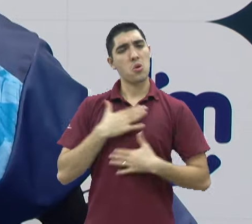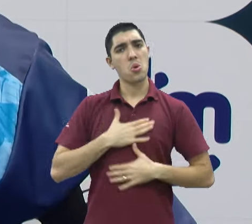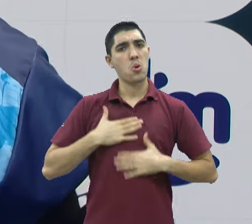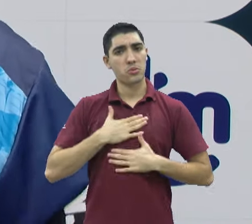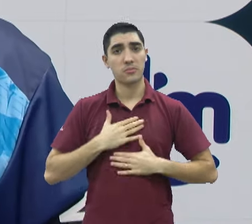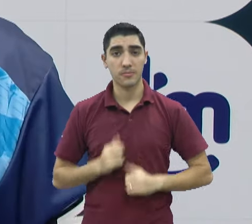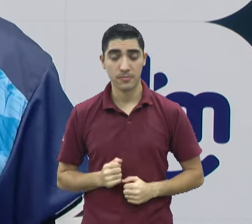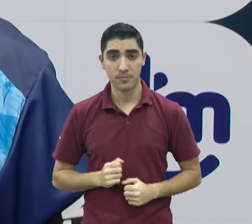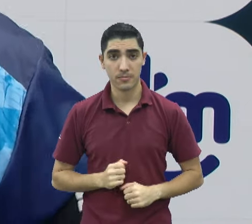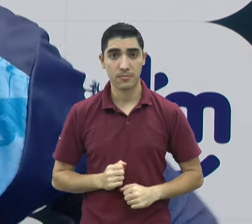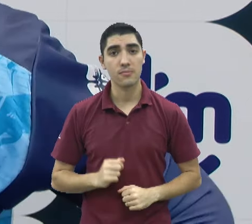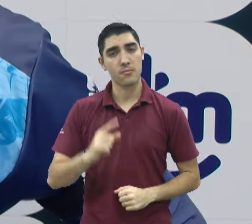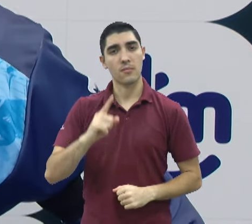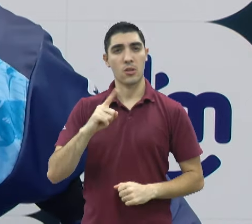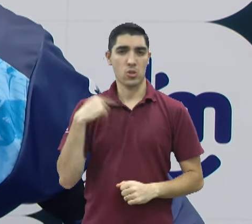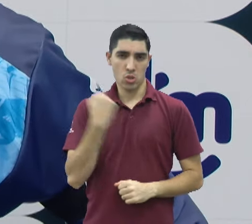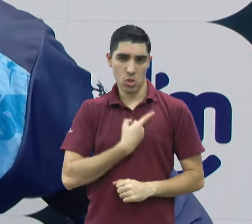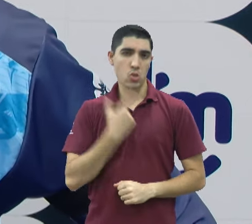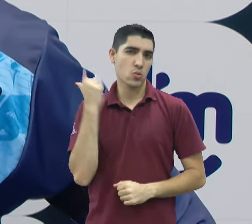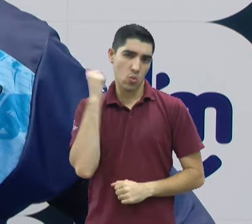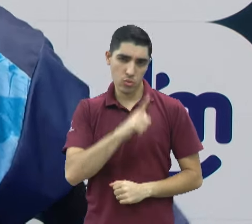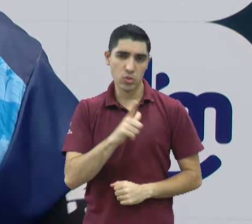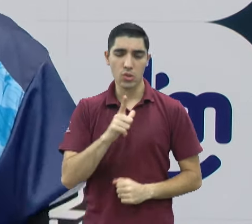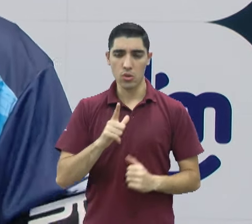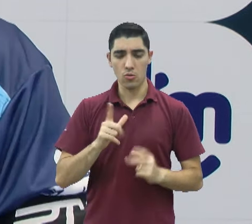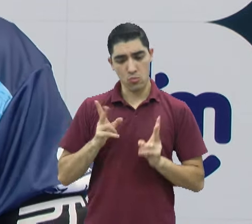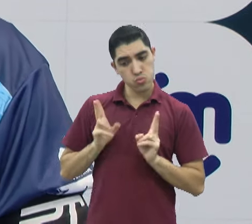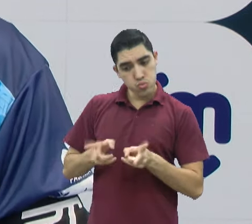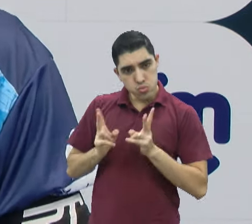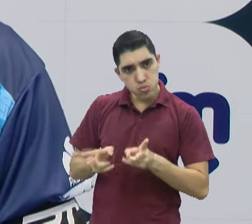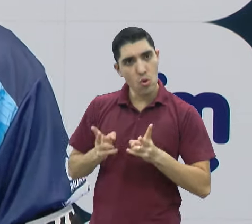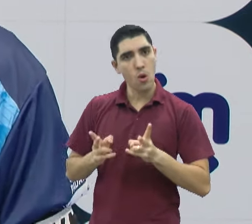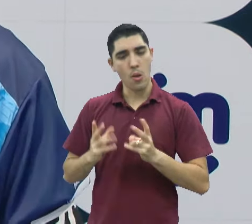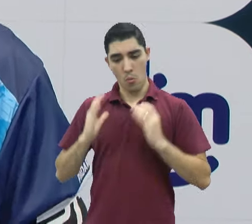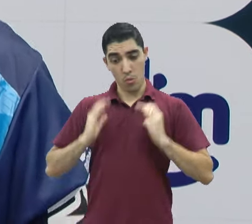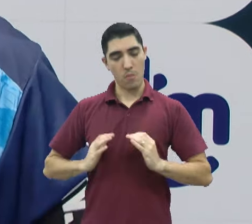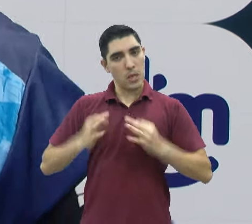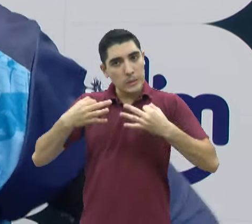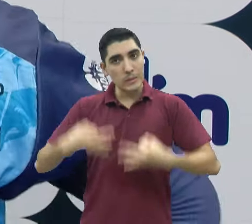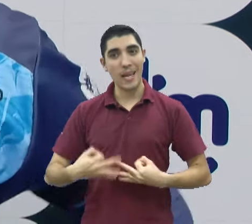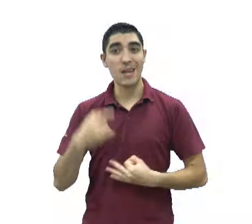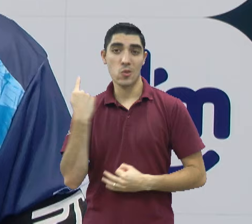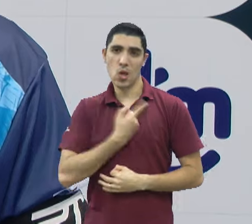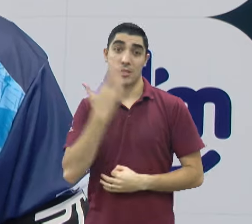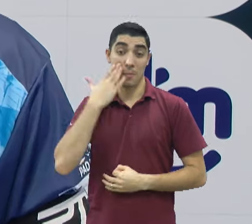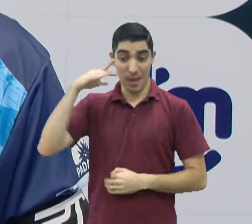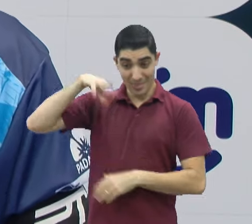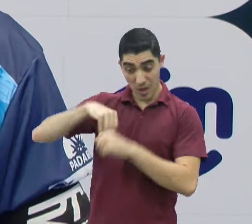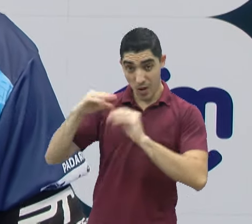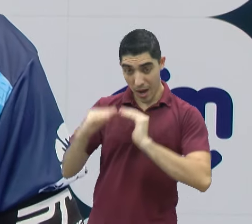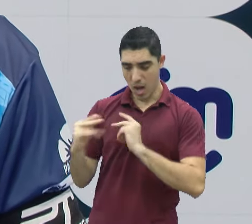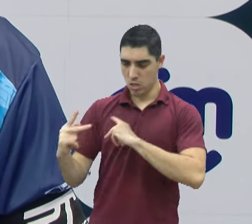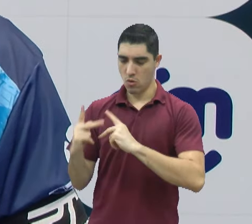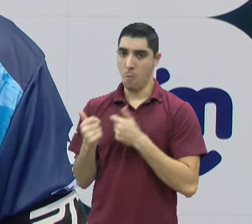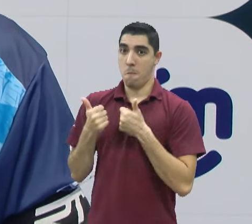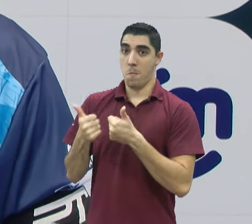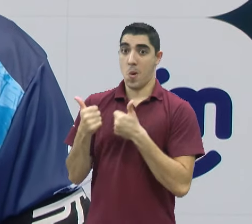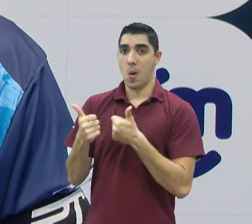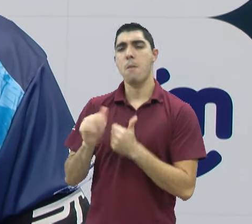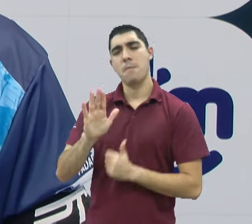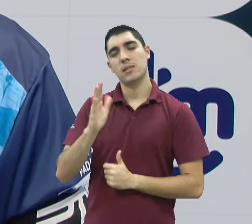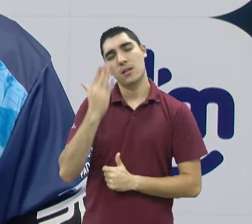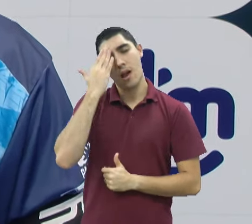A gente suportar, né? Suportar o resultado. A gente sabia que aqui em casa a gente sabe que o São José é muito forte, né? Mas graças a Deus a gente saiu com o